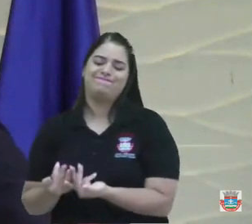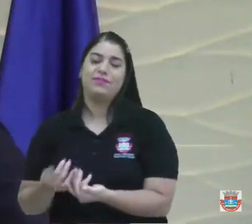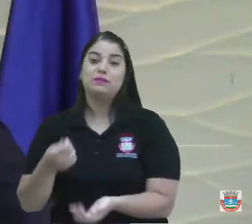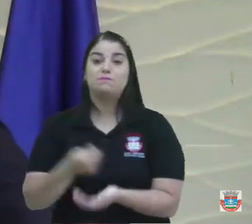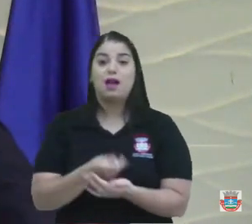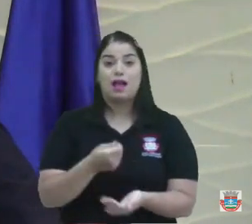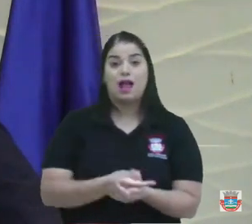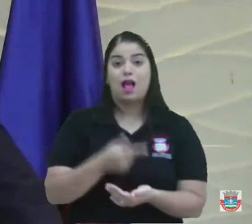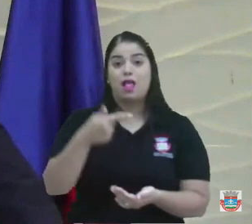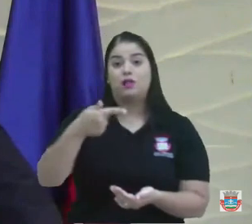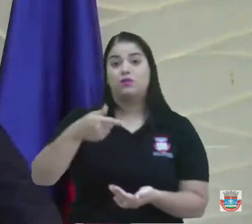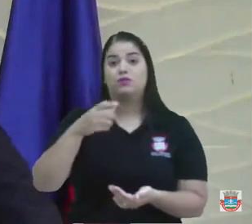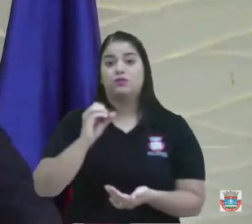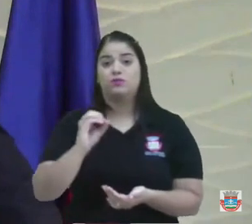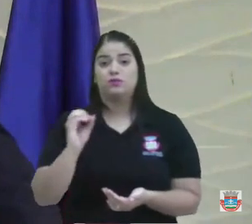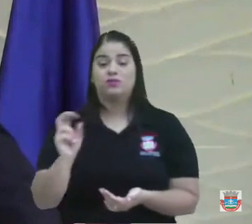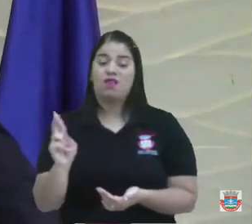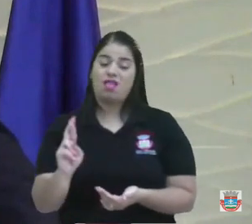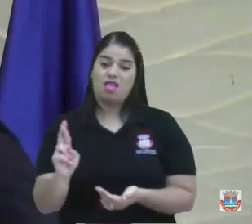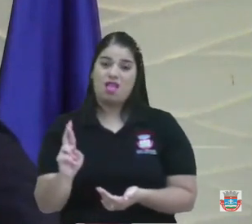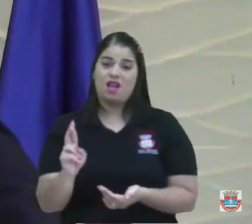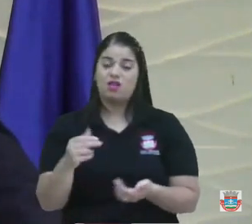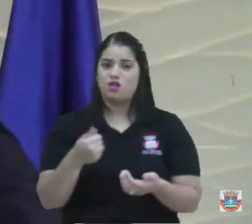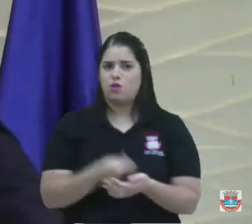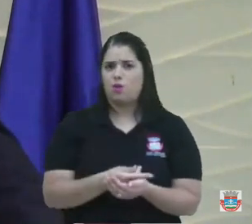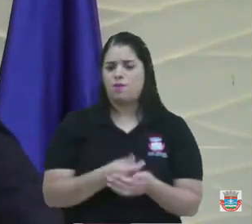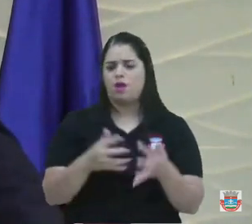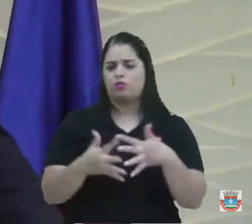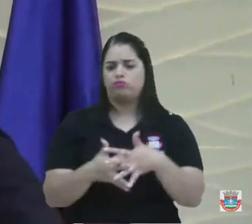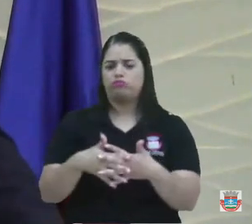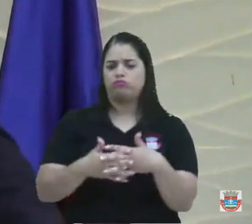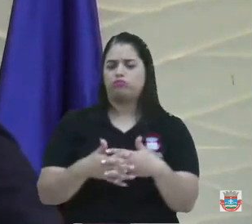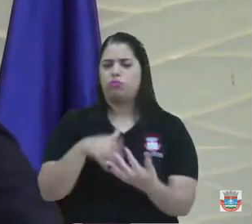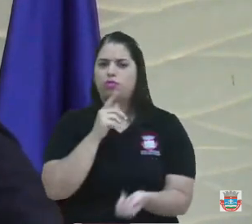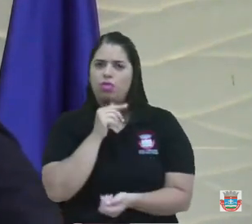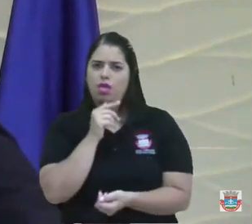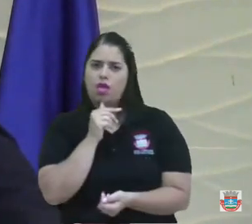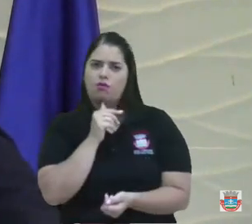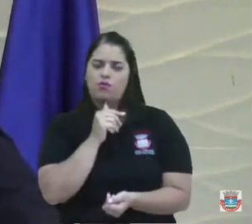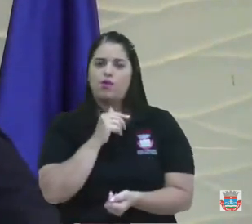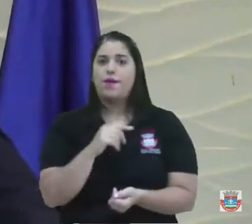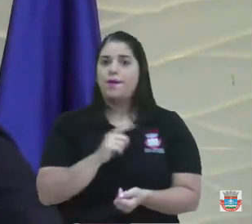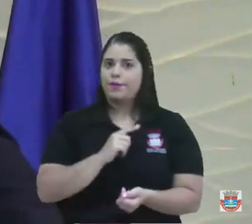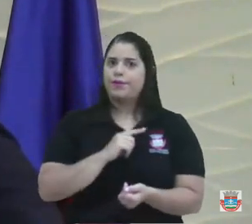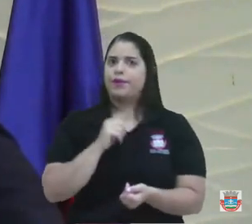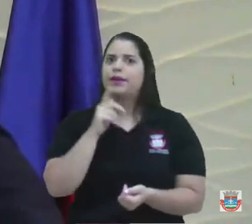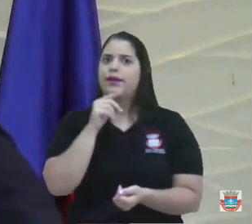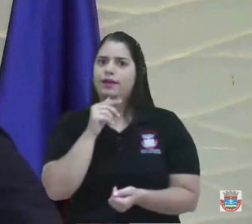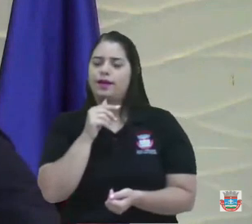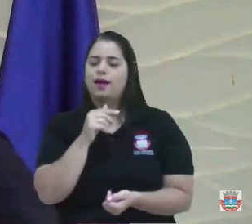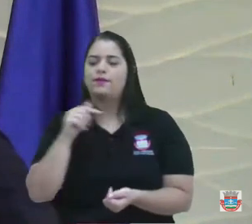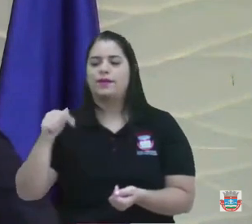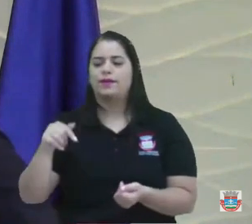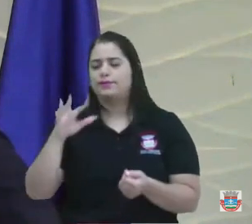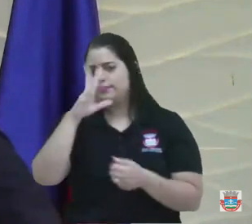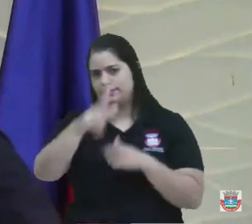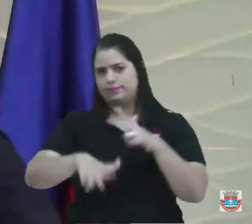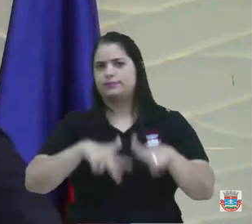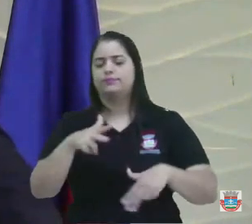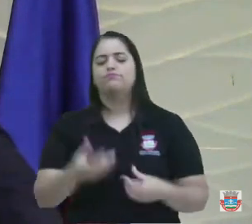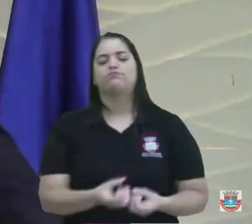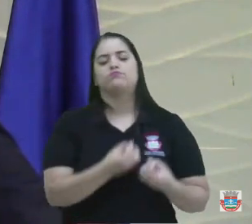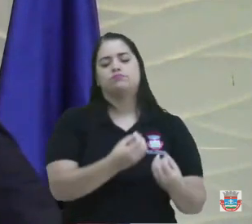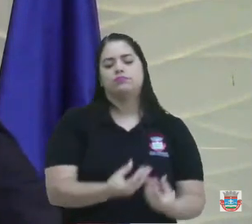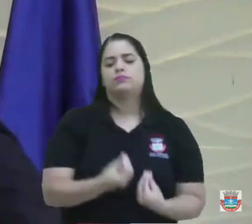do bolso naquele mês para se comprar um caminhão de água. A gente tendo água suficiente para abastecer todo o